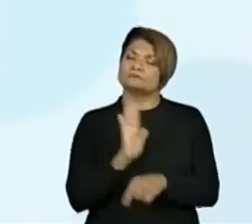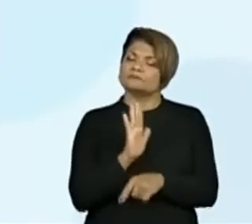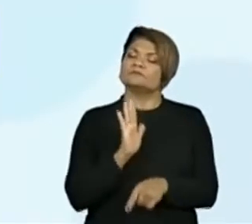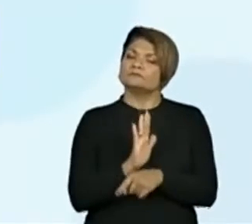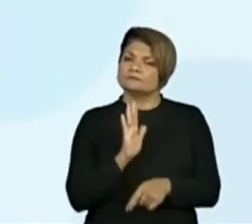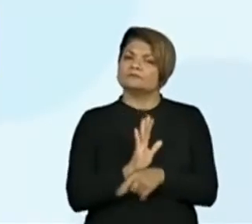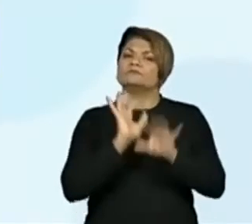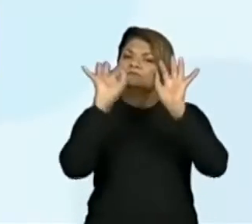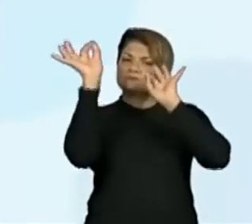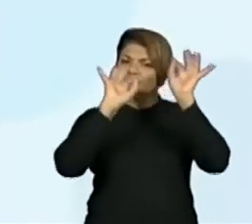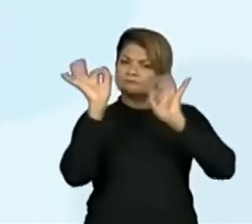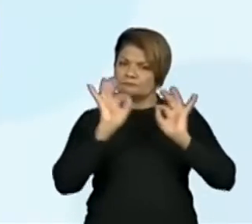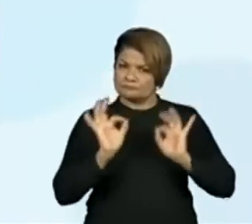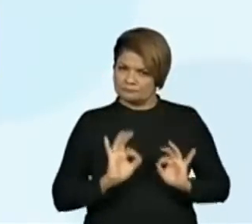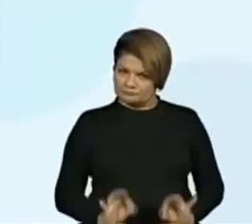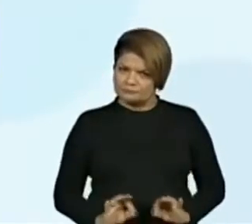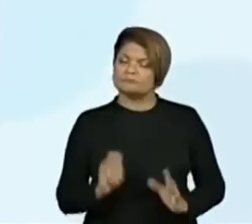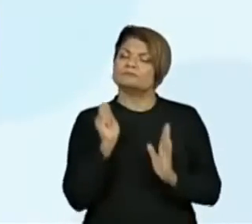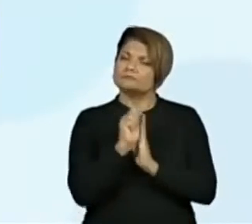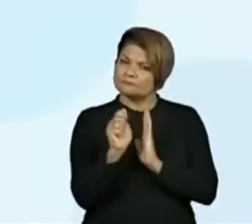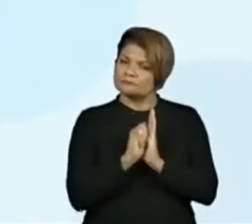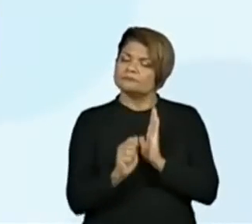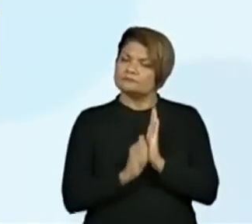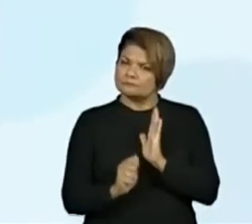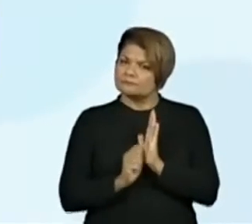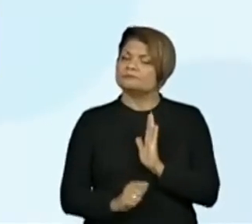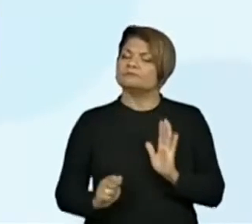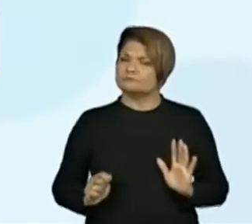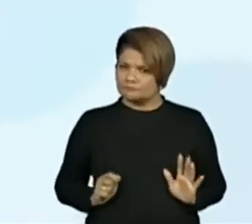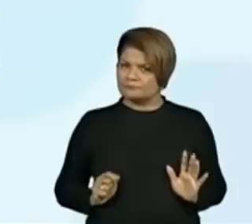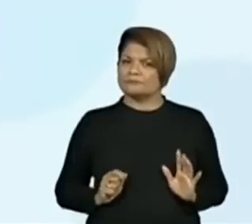ajuda a organizar, escrever e